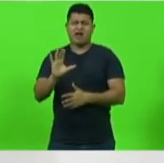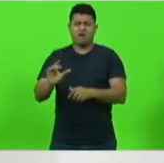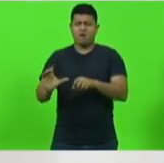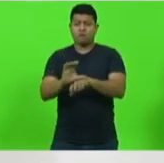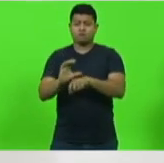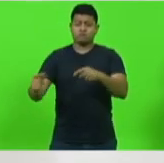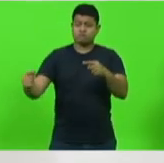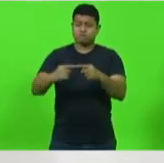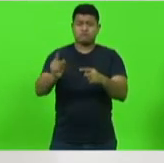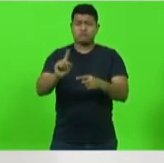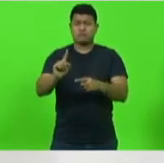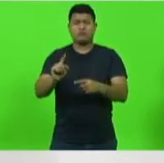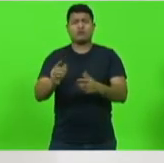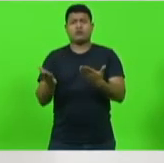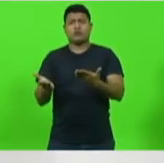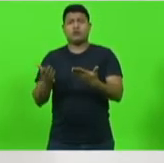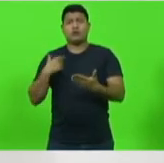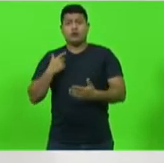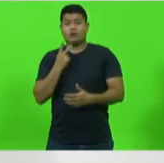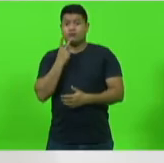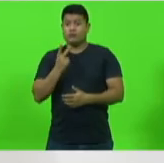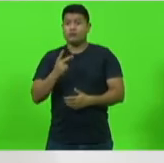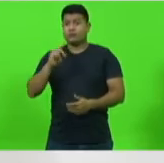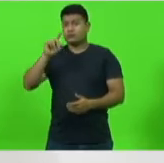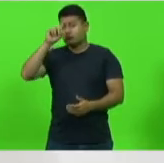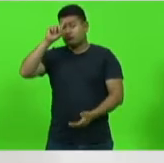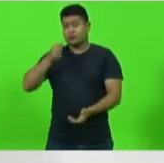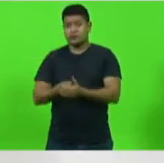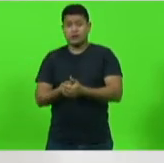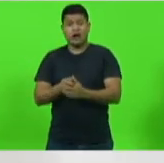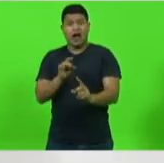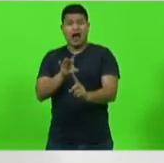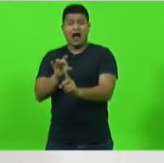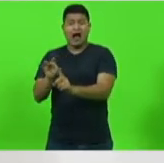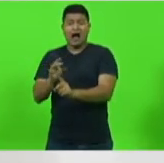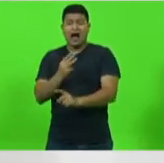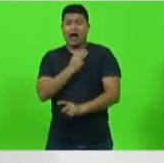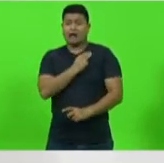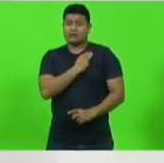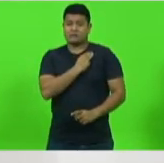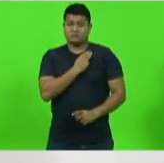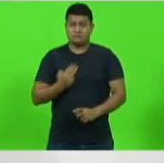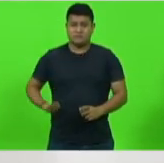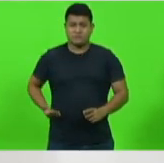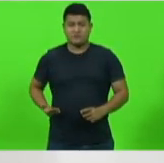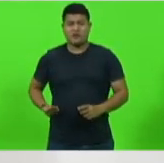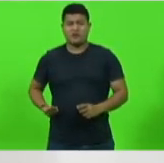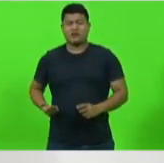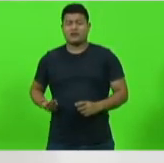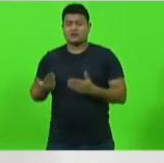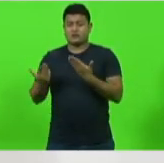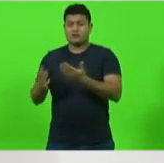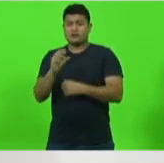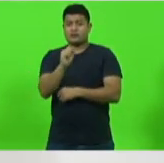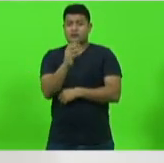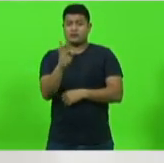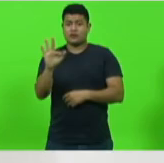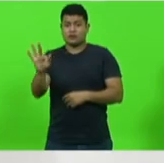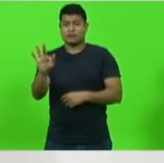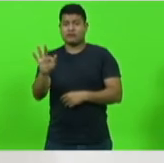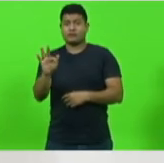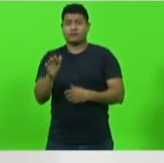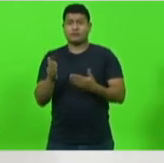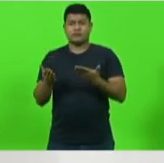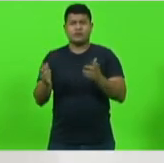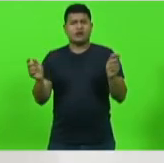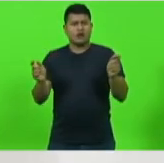diversas decisões, eu posso citar cada um dos ministros, mostrando que para correções na carreira é plenamente